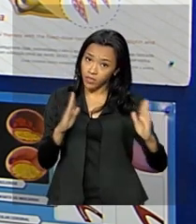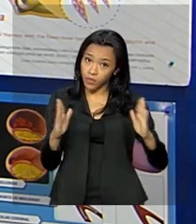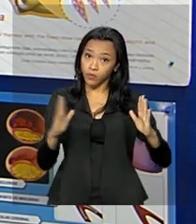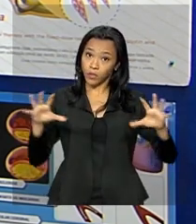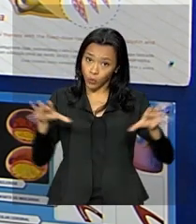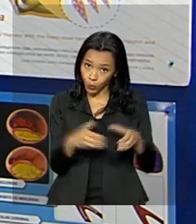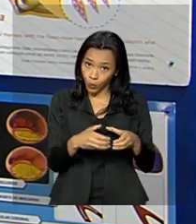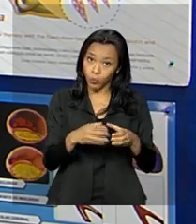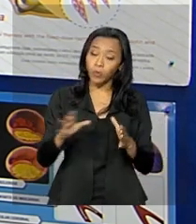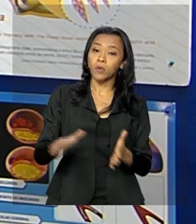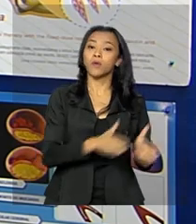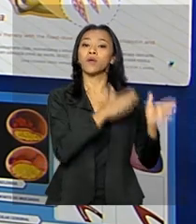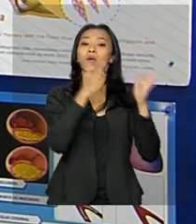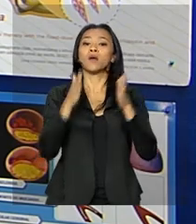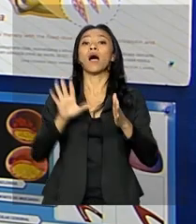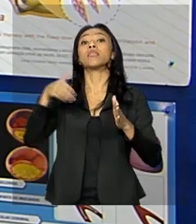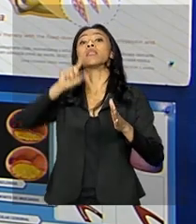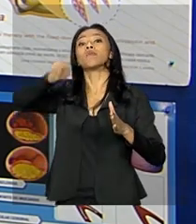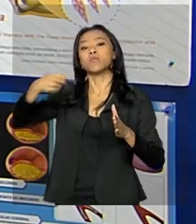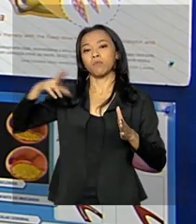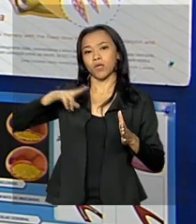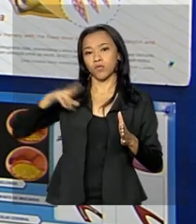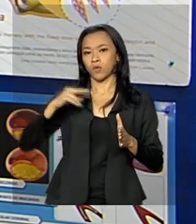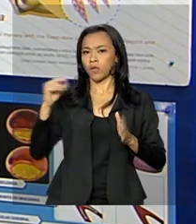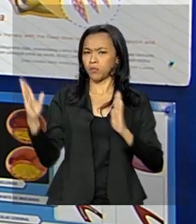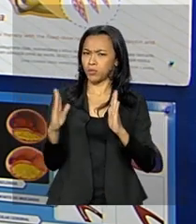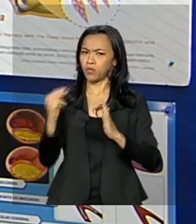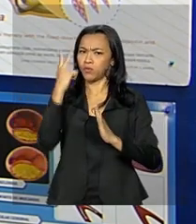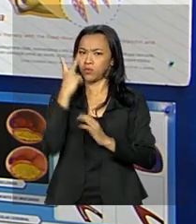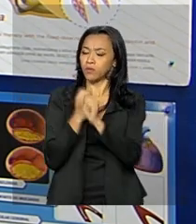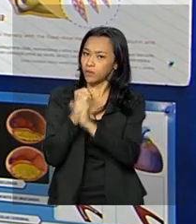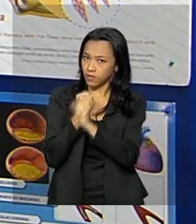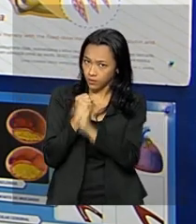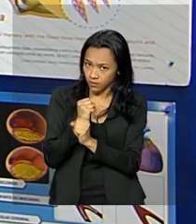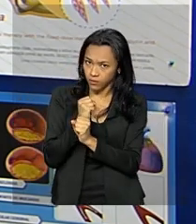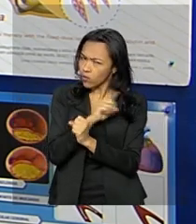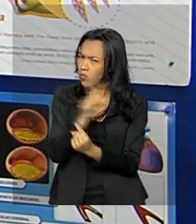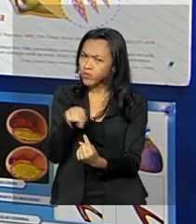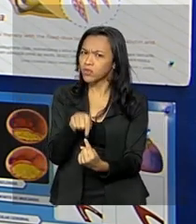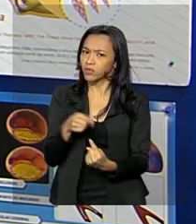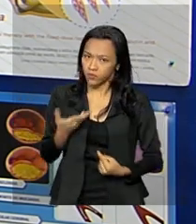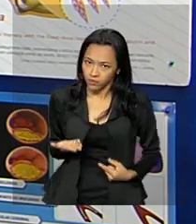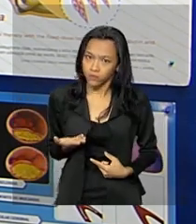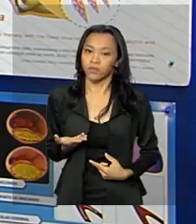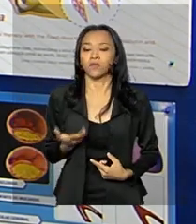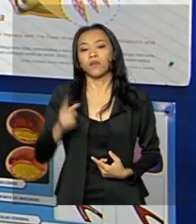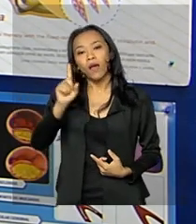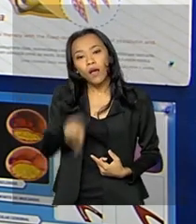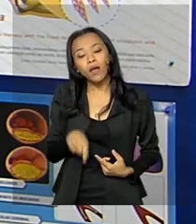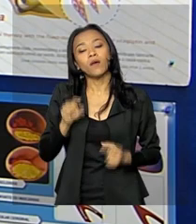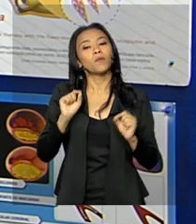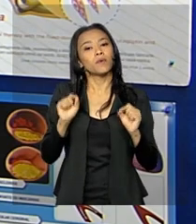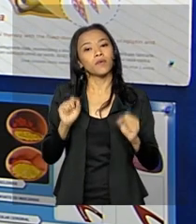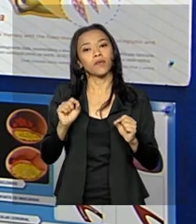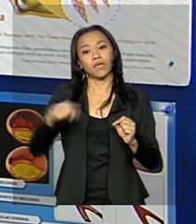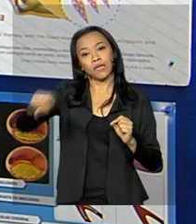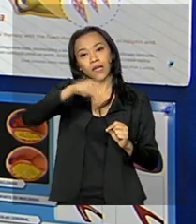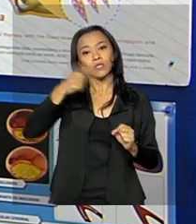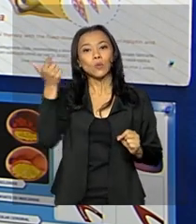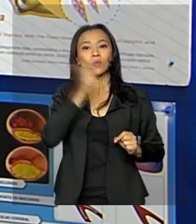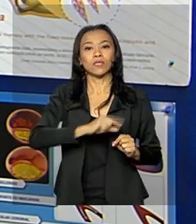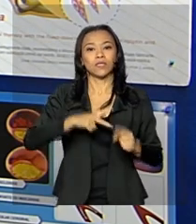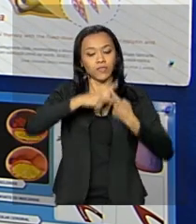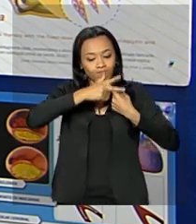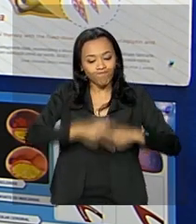esses pacientes são assistidos individualmente durante 2 anos. Com que objetivo? No objetivo de se alcançar uma correção